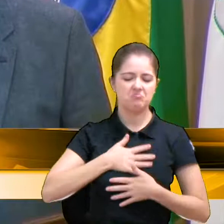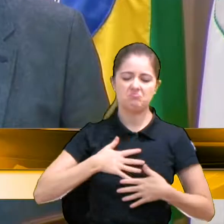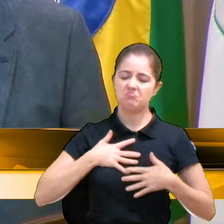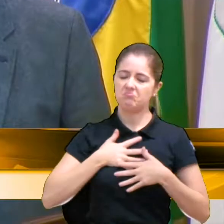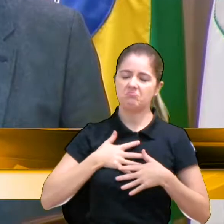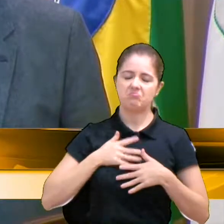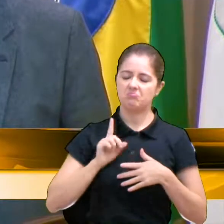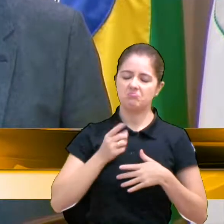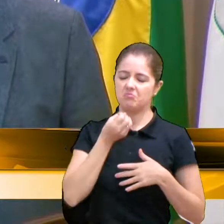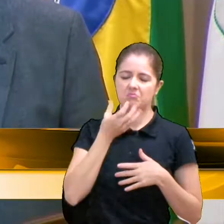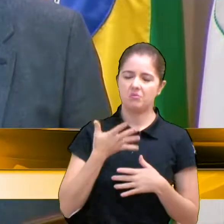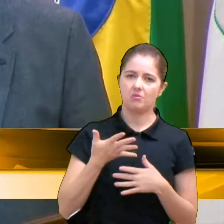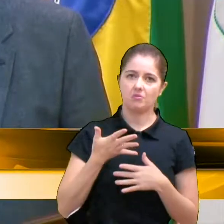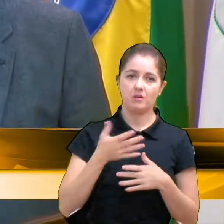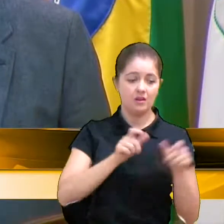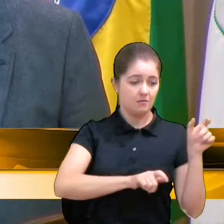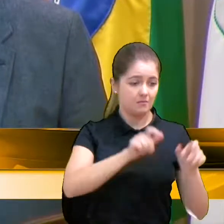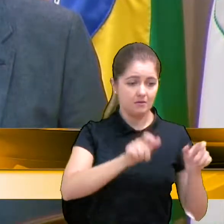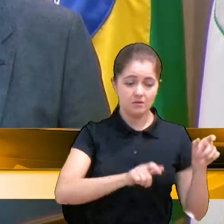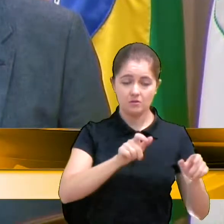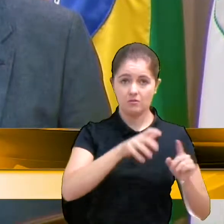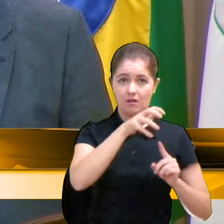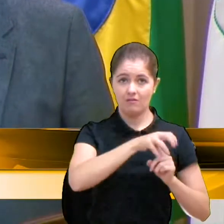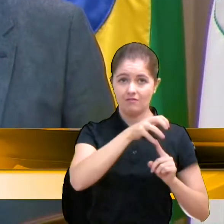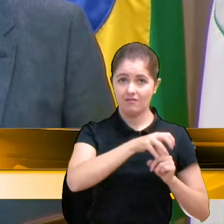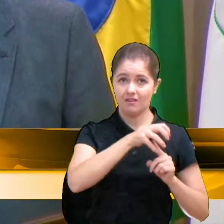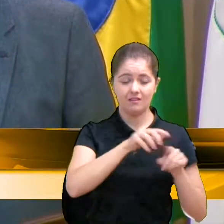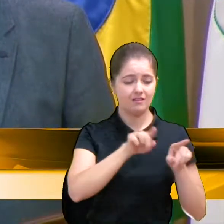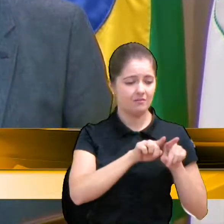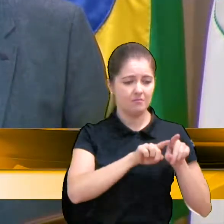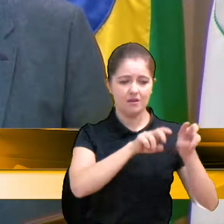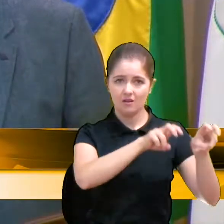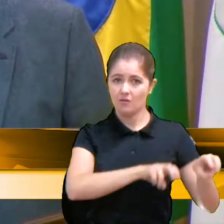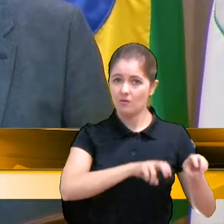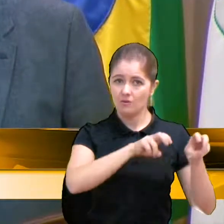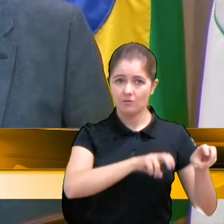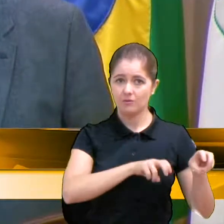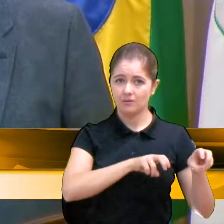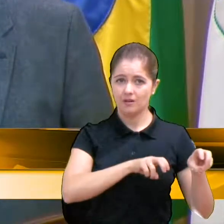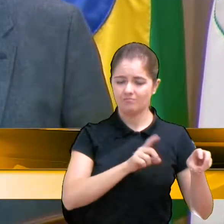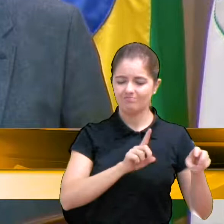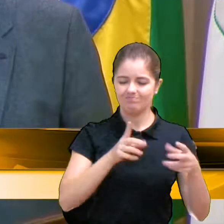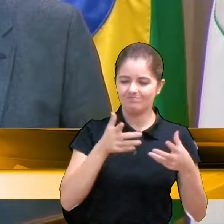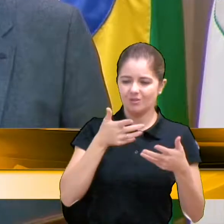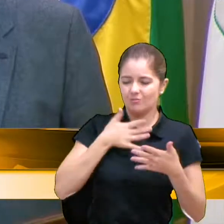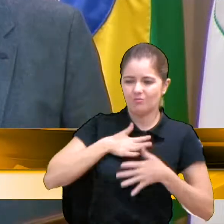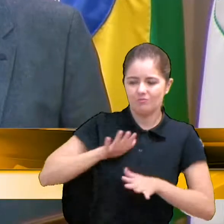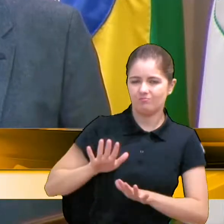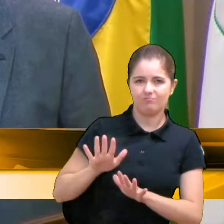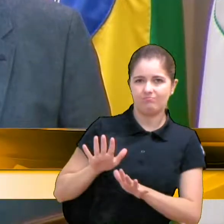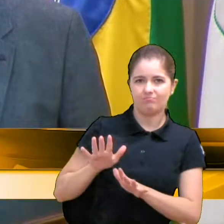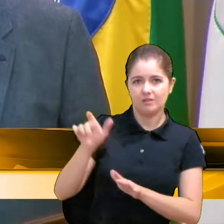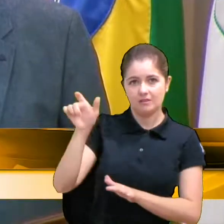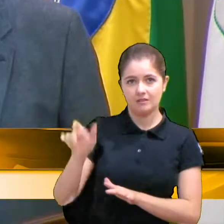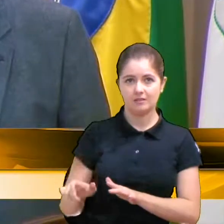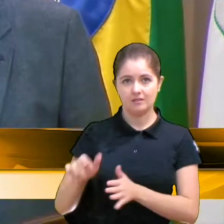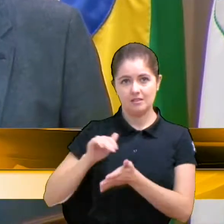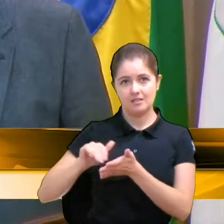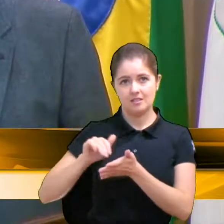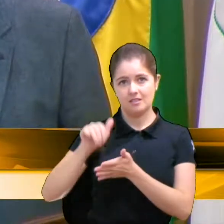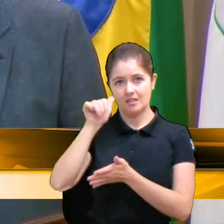muitos feirantes e o meio rural de Caxias do Sul. Então eu peço, prefeito Guerra, reveja essa